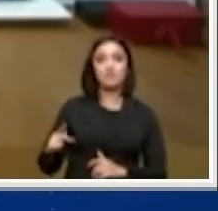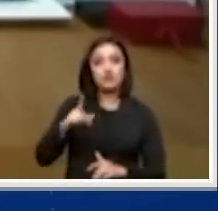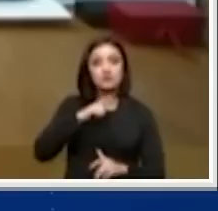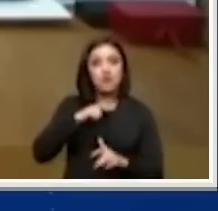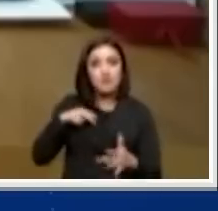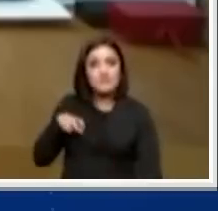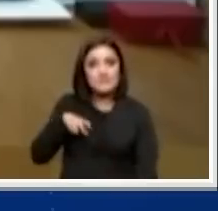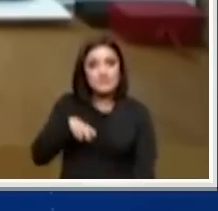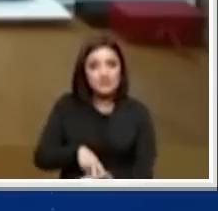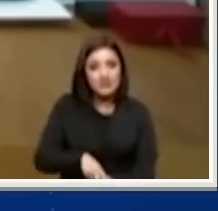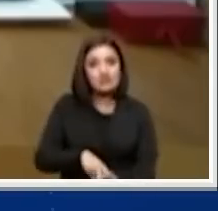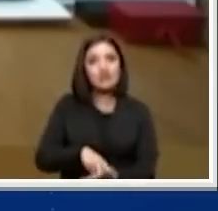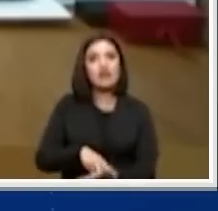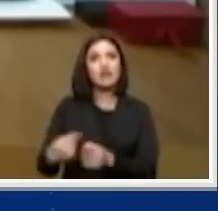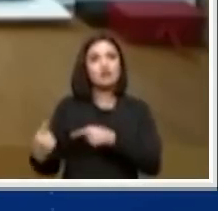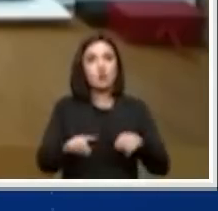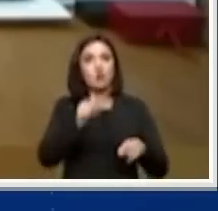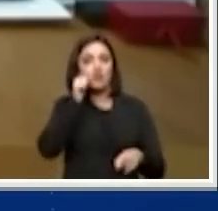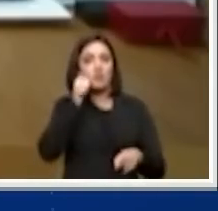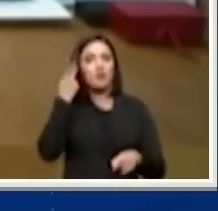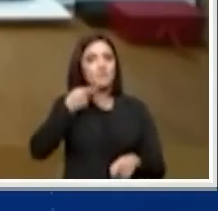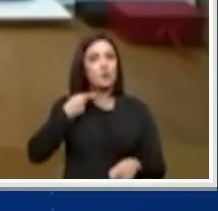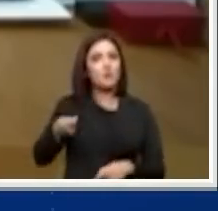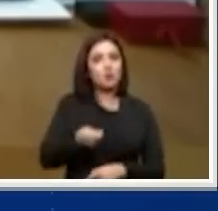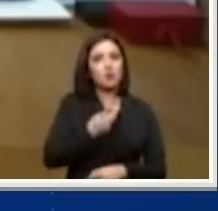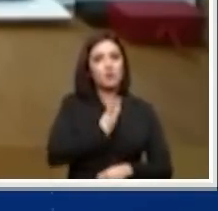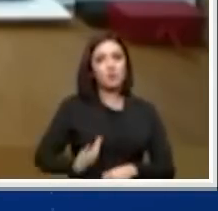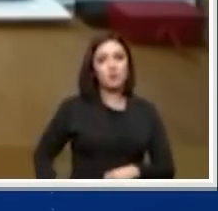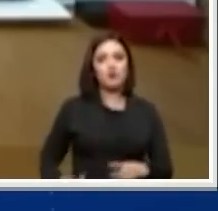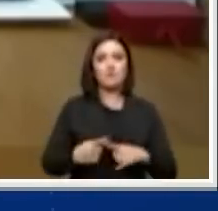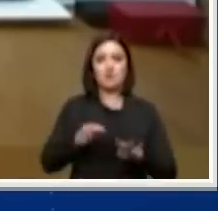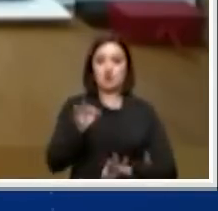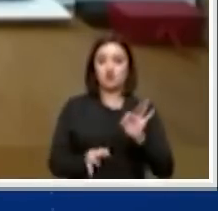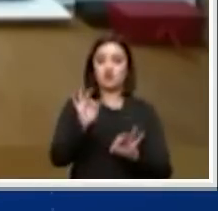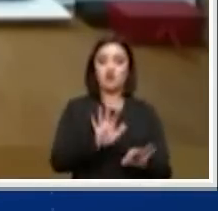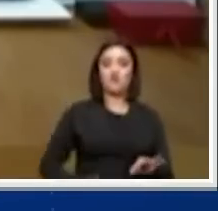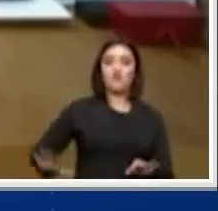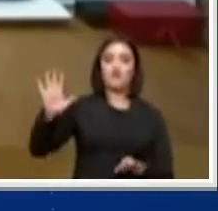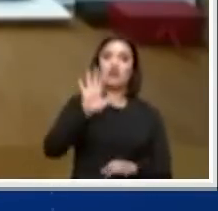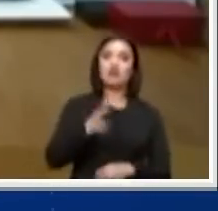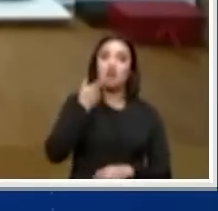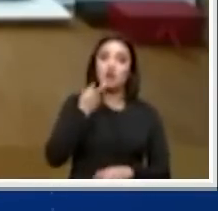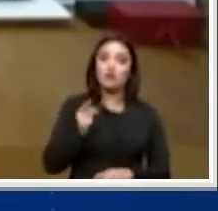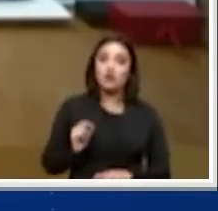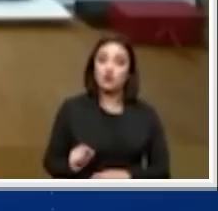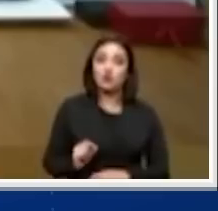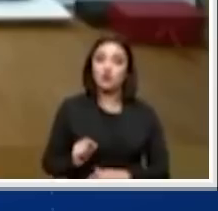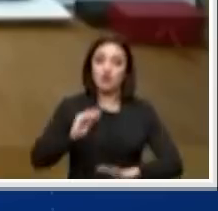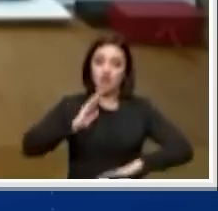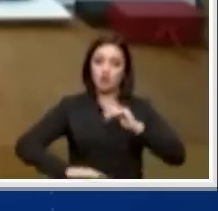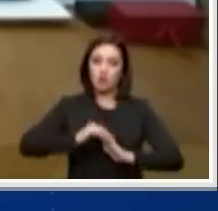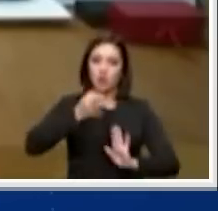então no momento em que alguém desobedeceu a uma ordem do supremo que que vai acontecer Supremo vai ficar desmoralizado